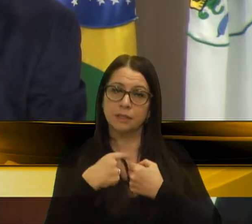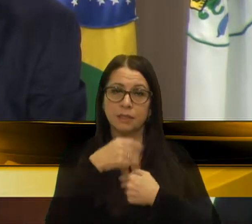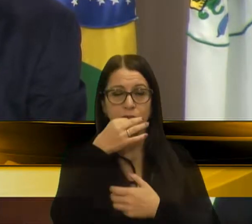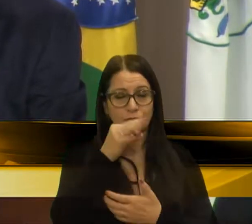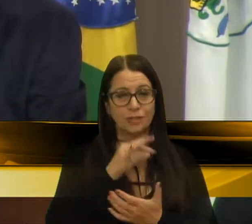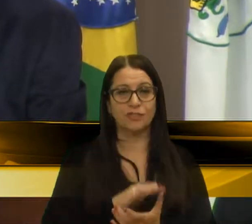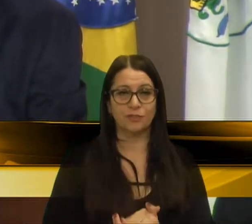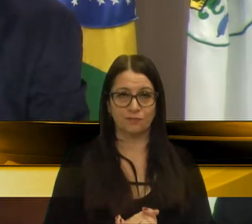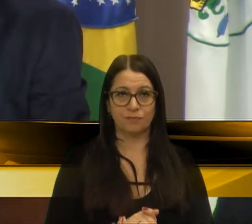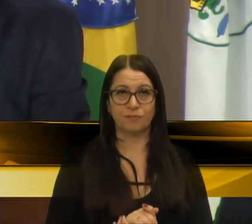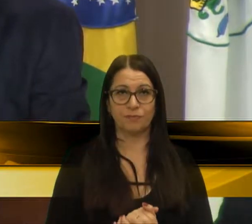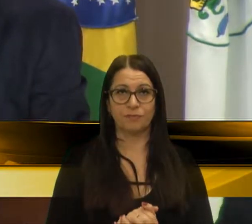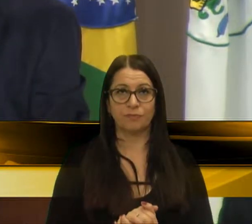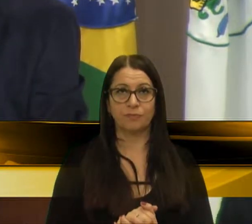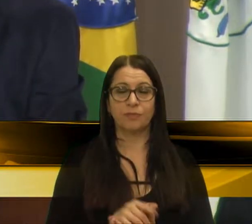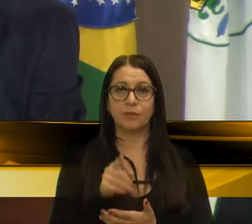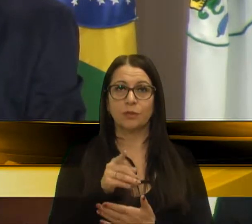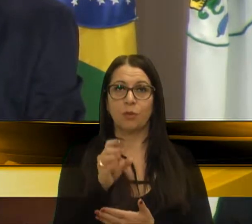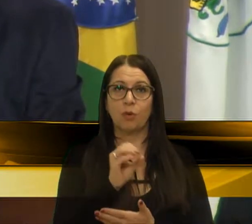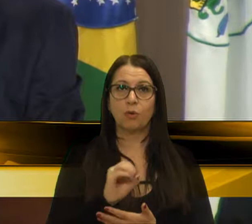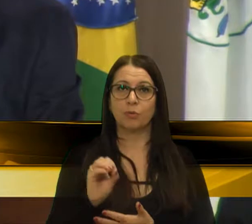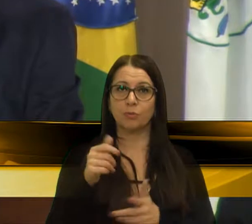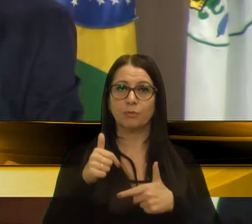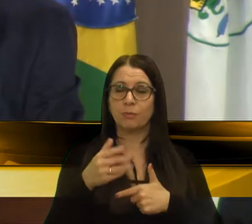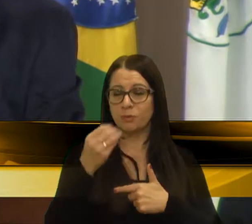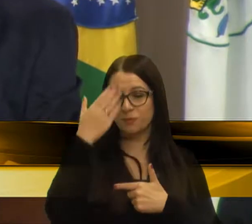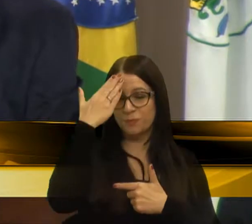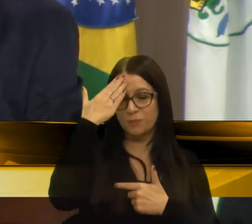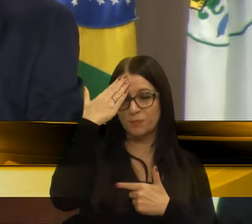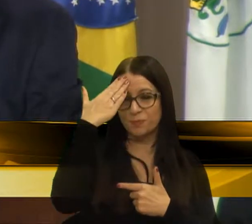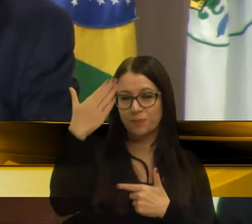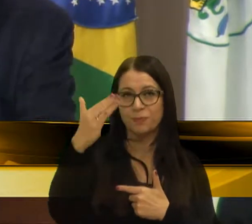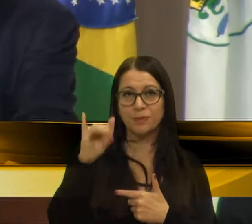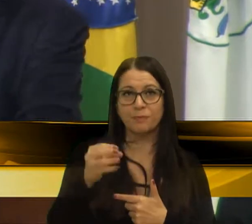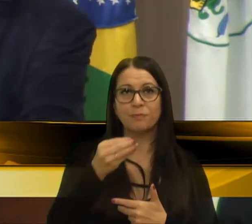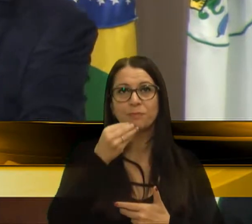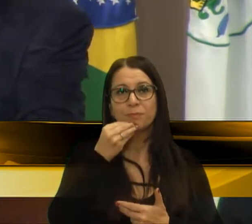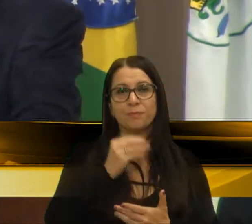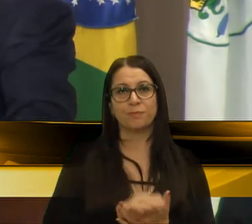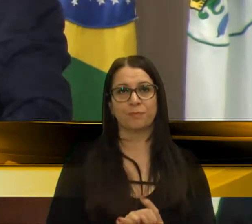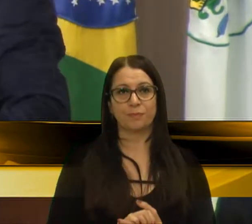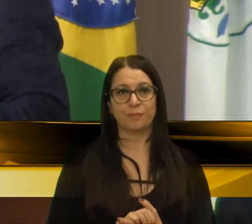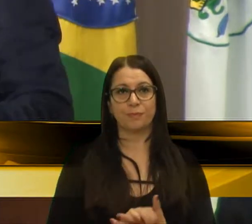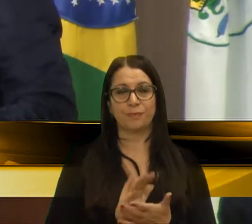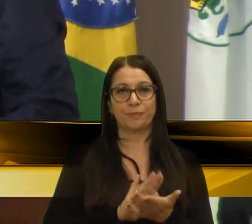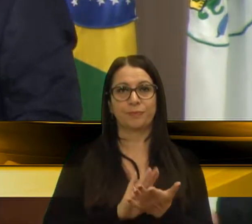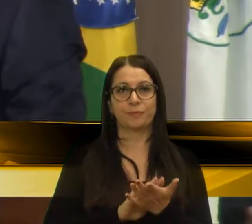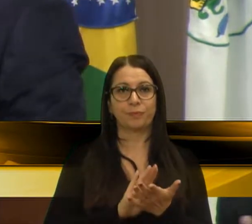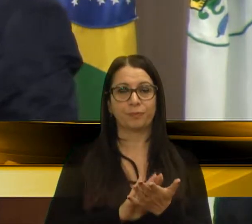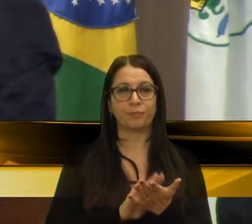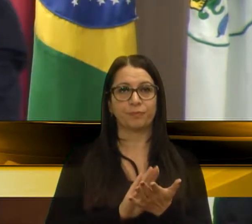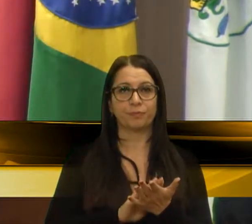Caxias do Sul, com excelentes trabalhos. Muito obrigado pela oportunidade.